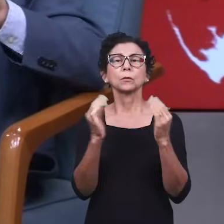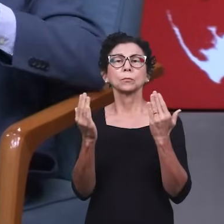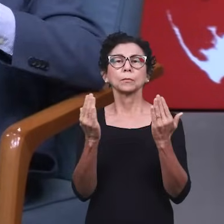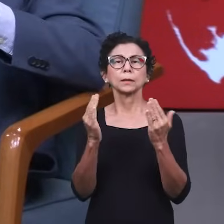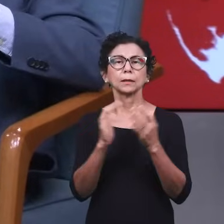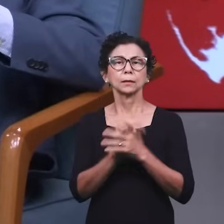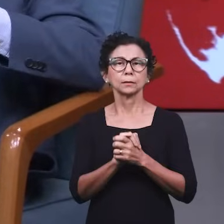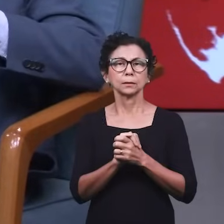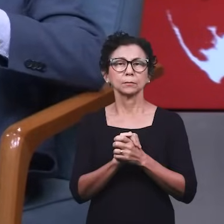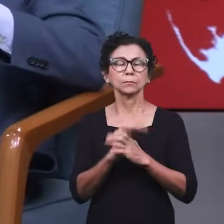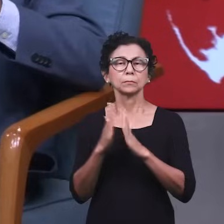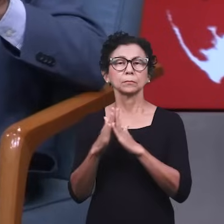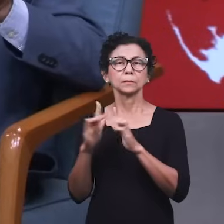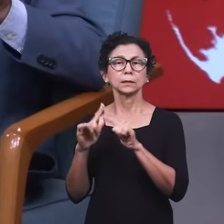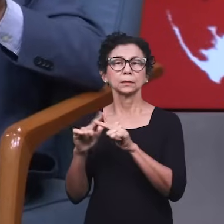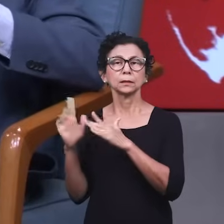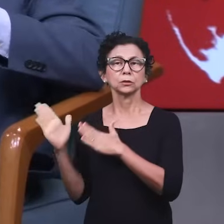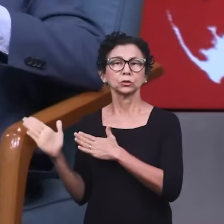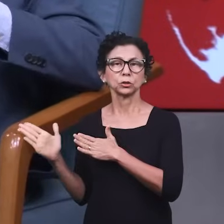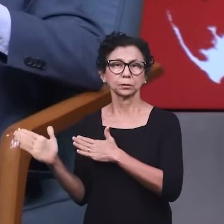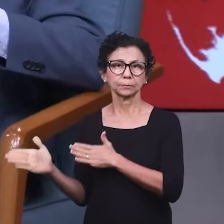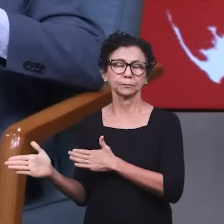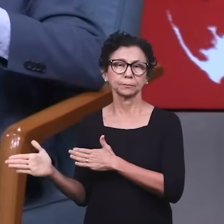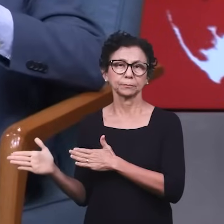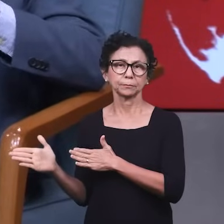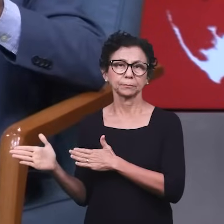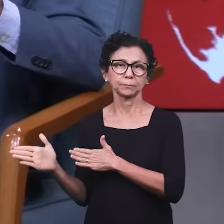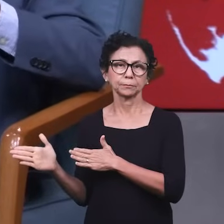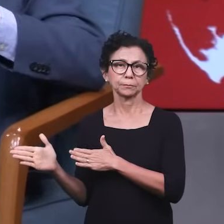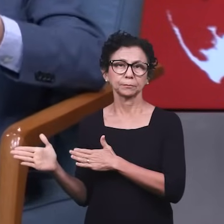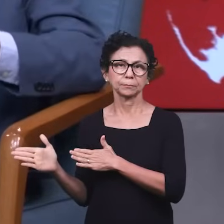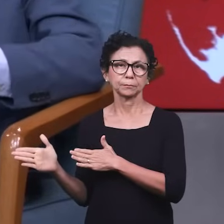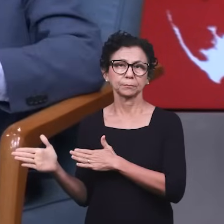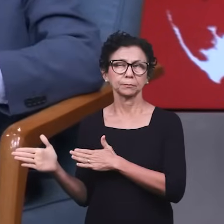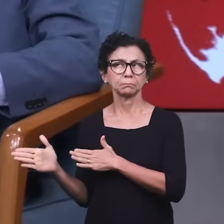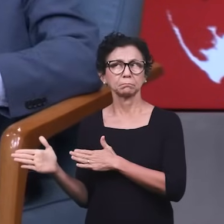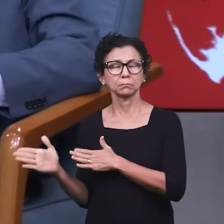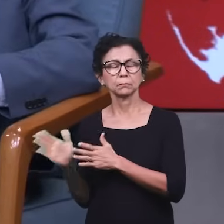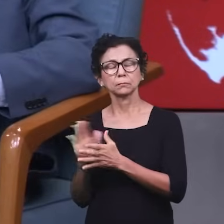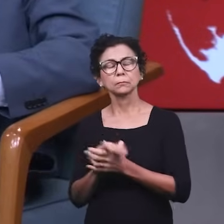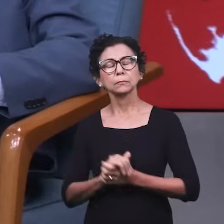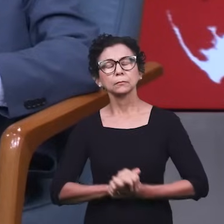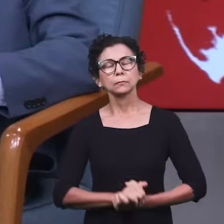igreja, a vinha é tipo da igreja.